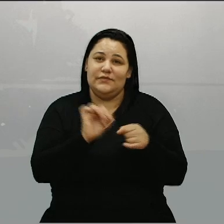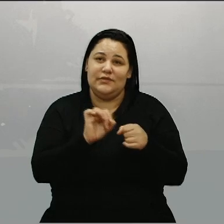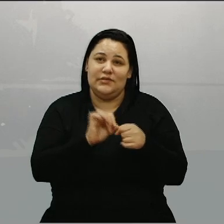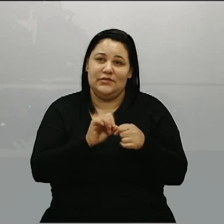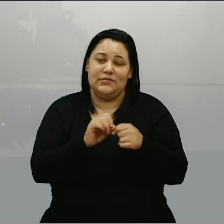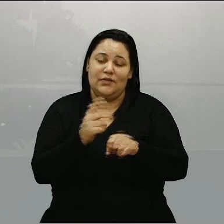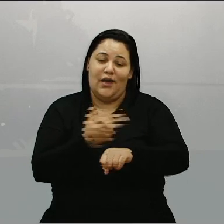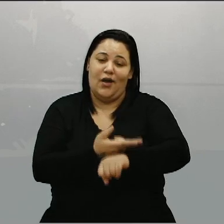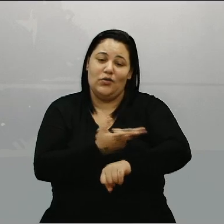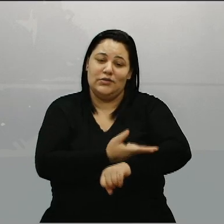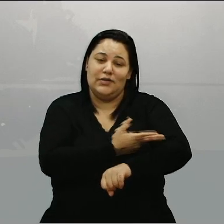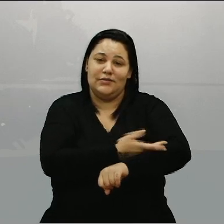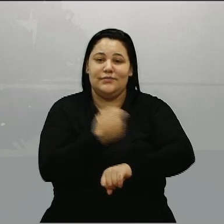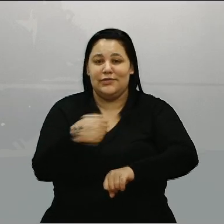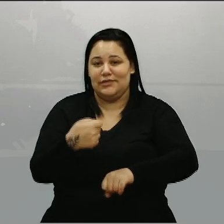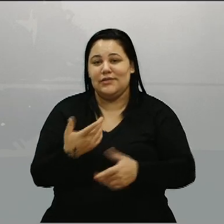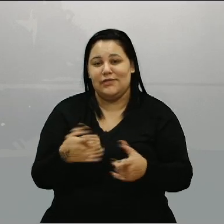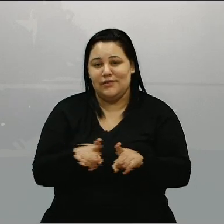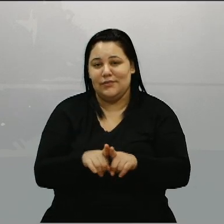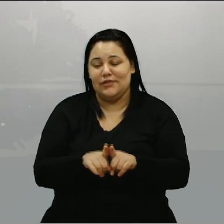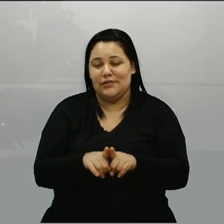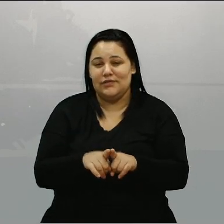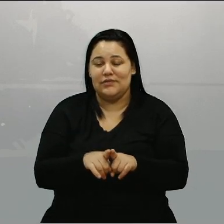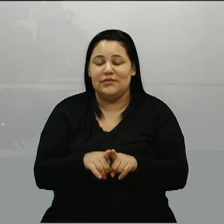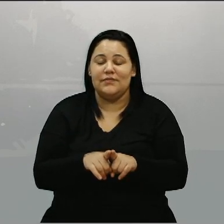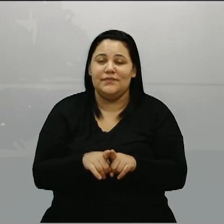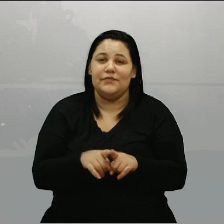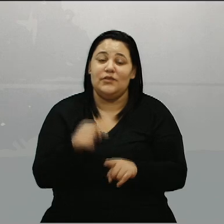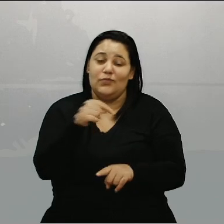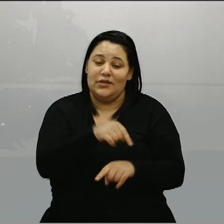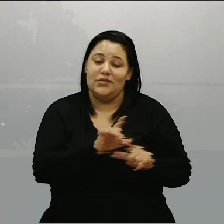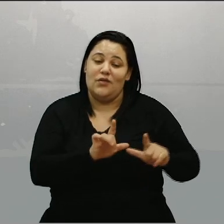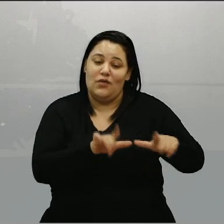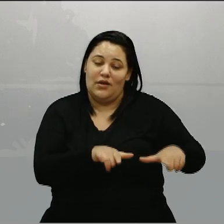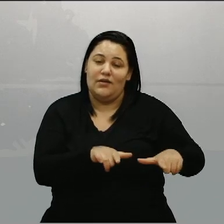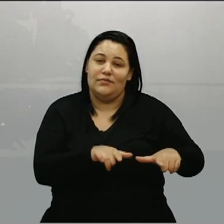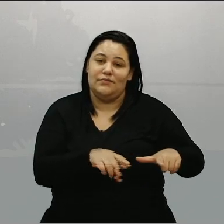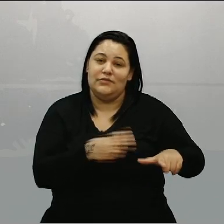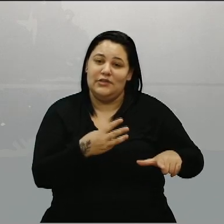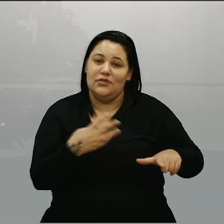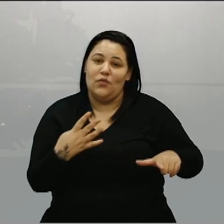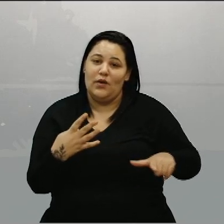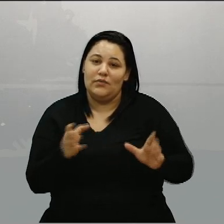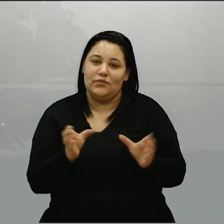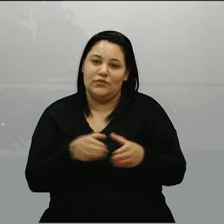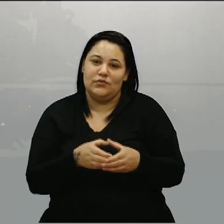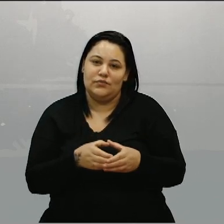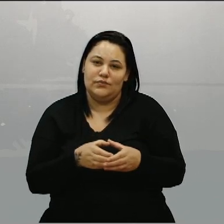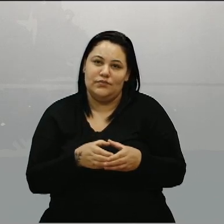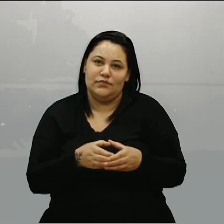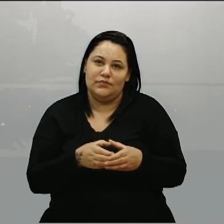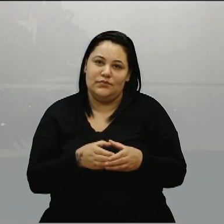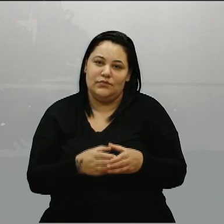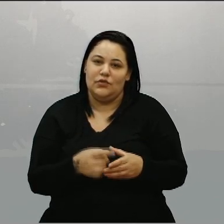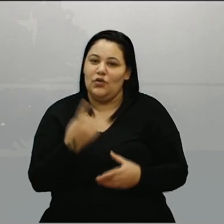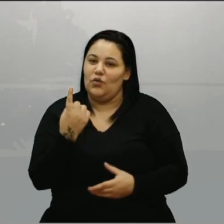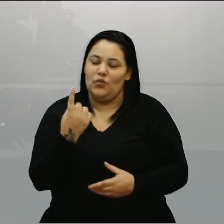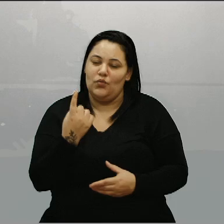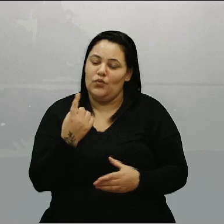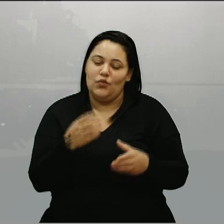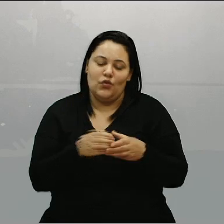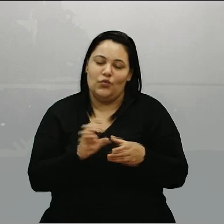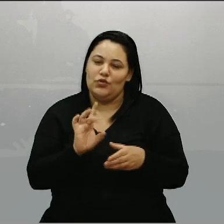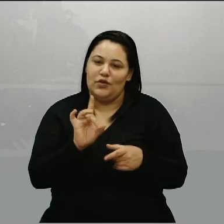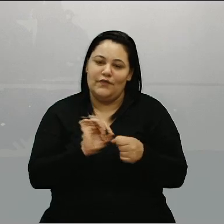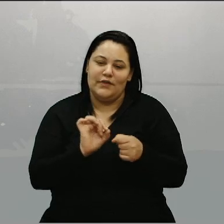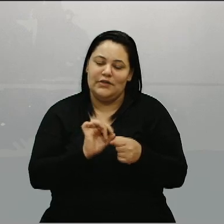se precisar. Senão, vai ter que ir neste local 3 a 4 equipes. Uma equipe só faria todo o trabalho e